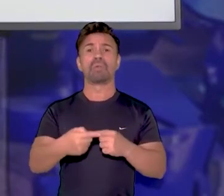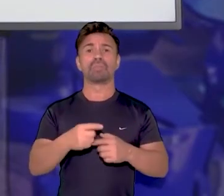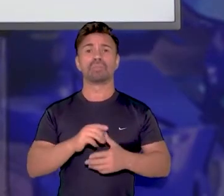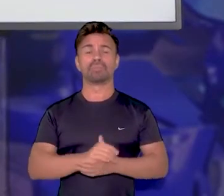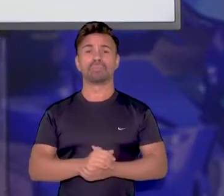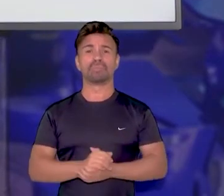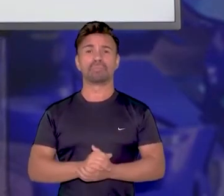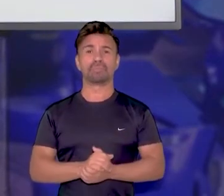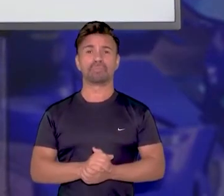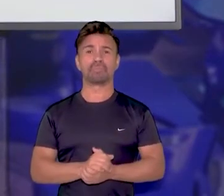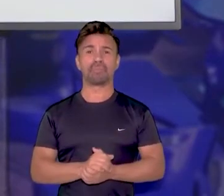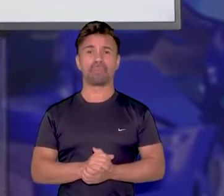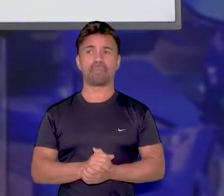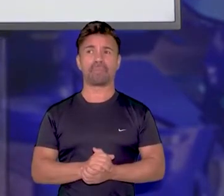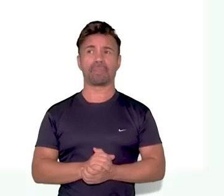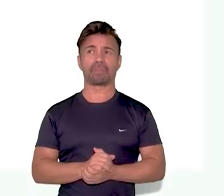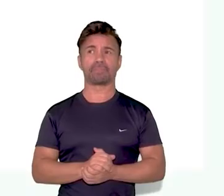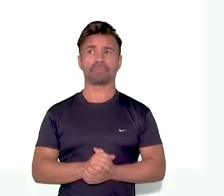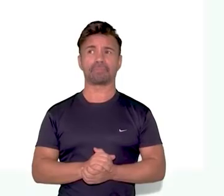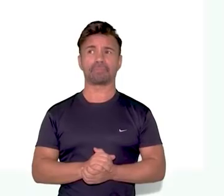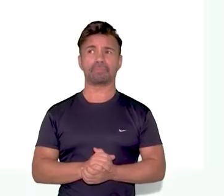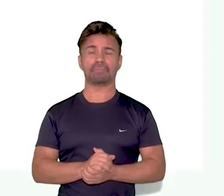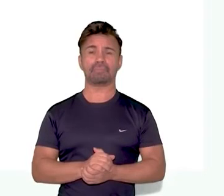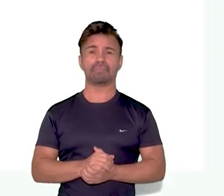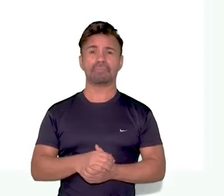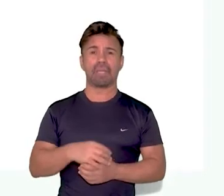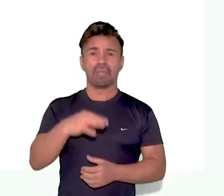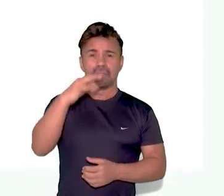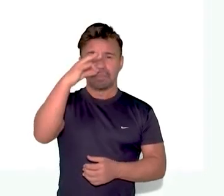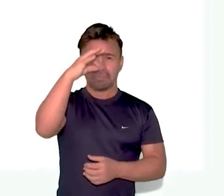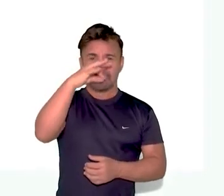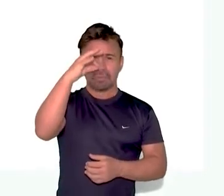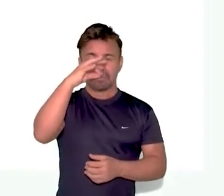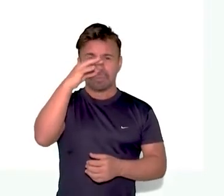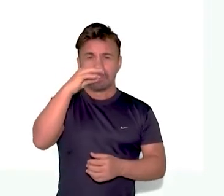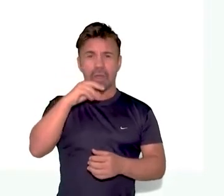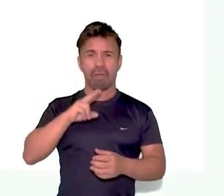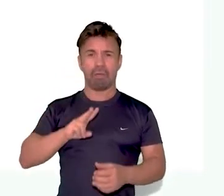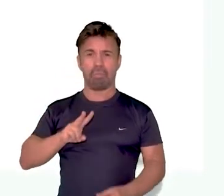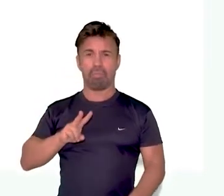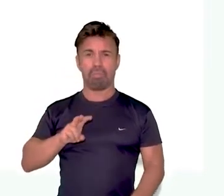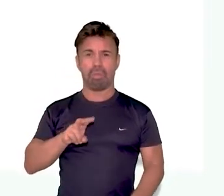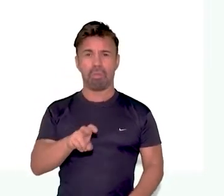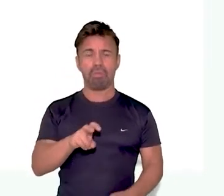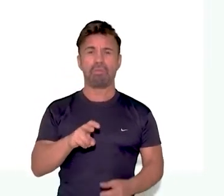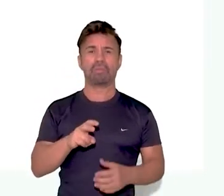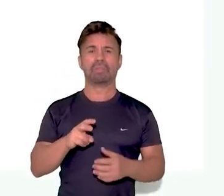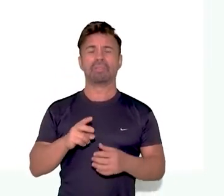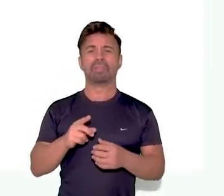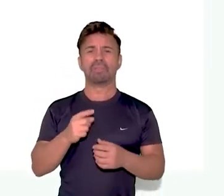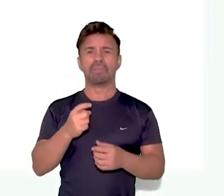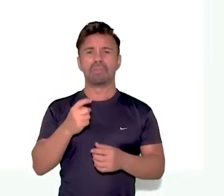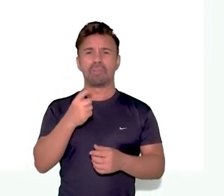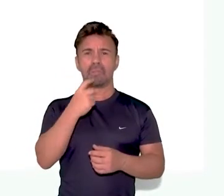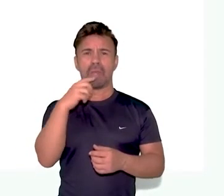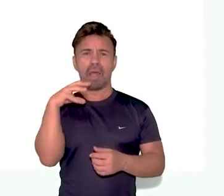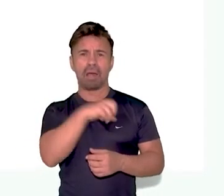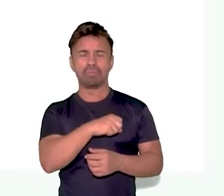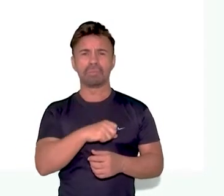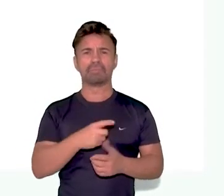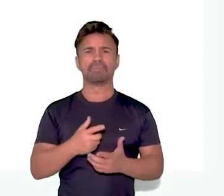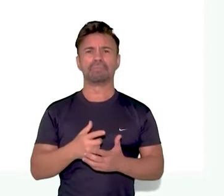questão e a gripe é uma infecção respiratória aguda de curta duração